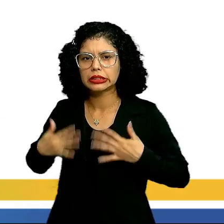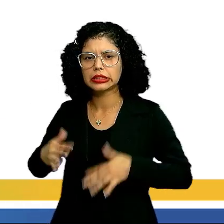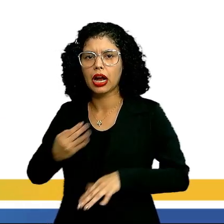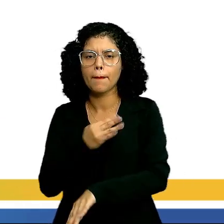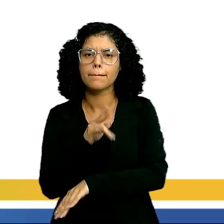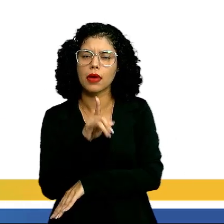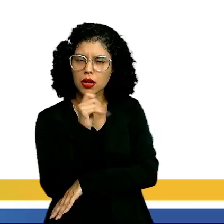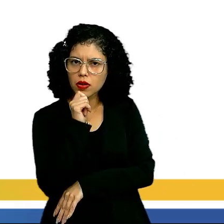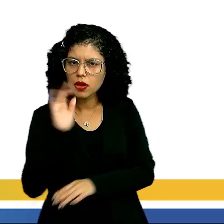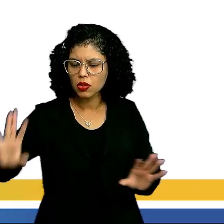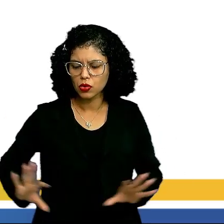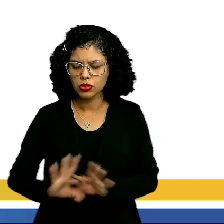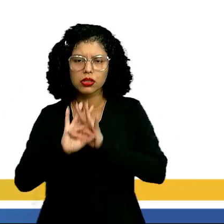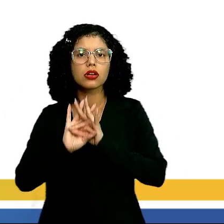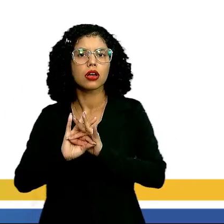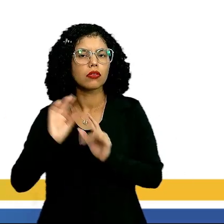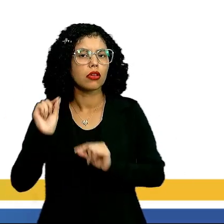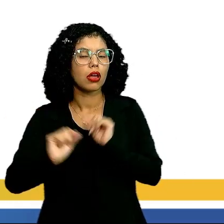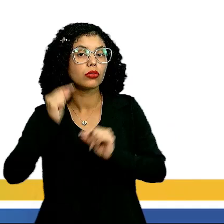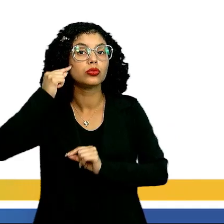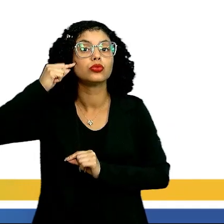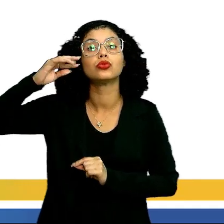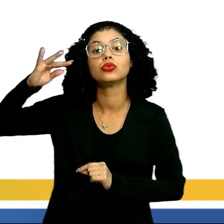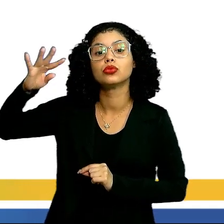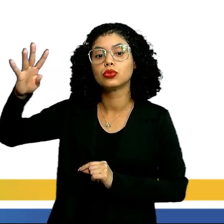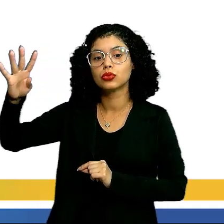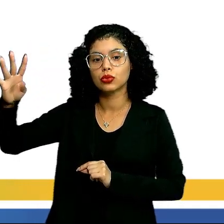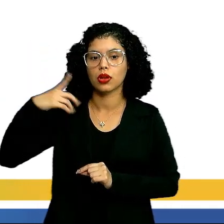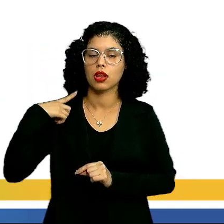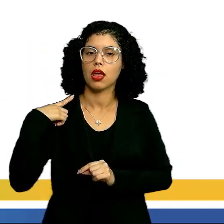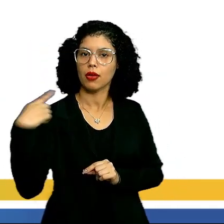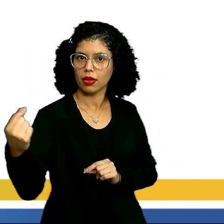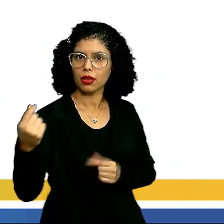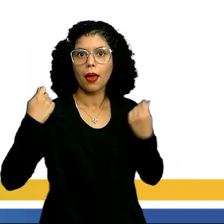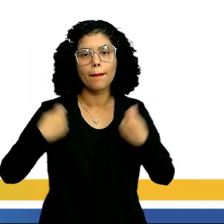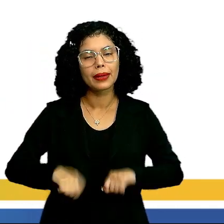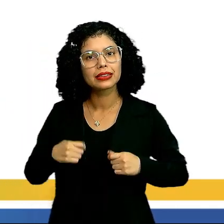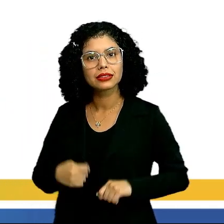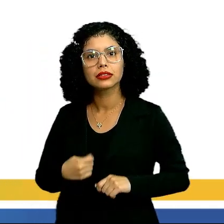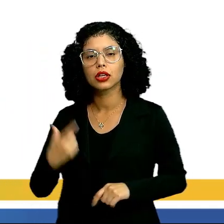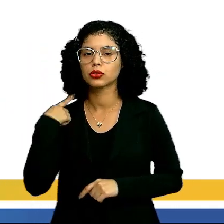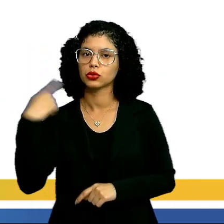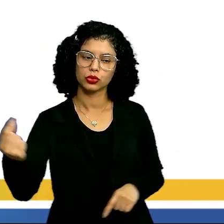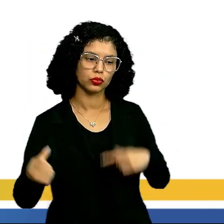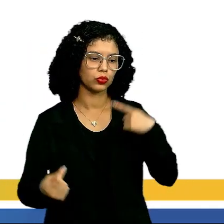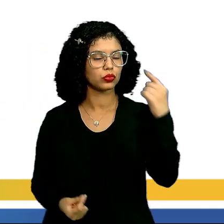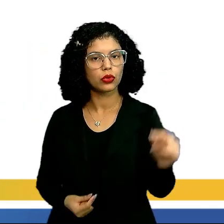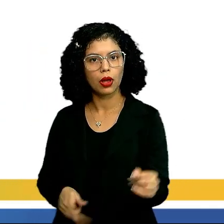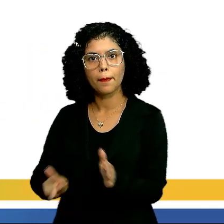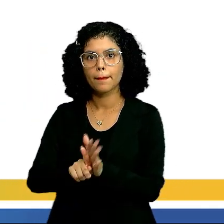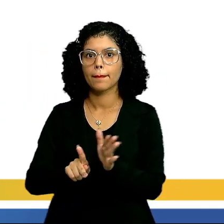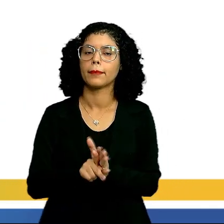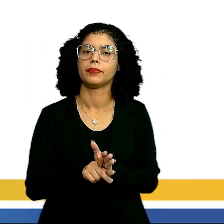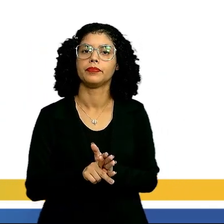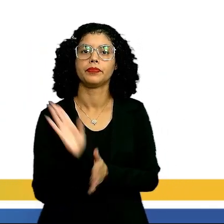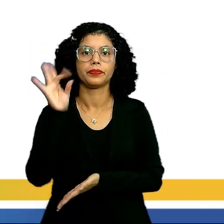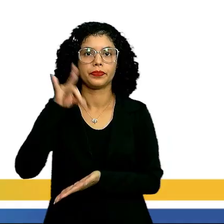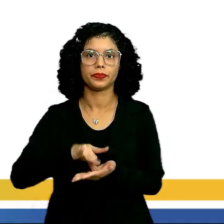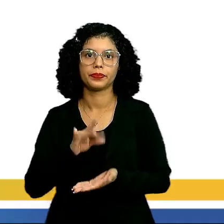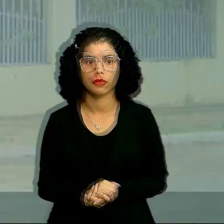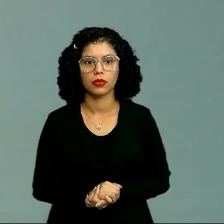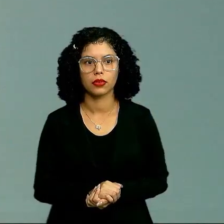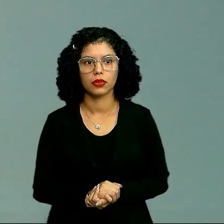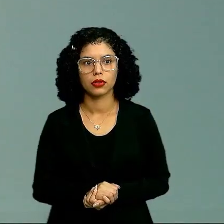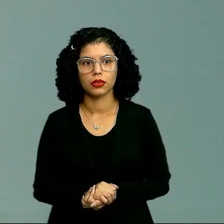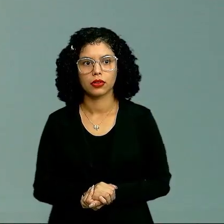pálido associado à questão do sonho, dessa fuga, dessa necessidade de fuga mesmo da realidade,